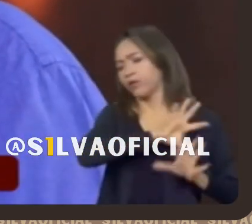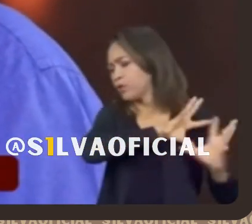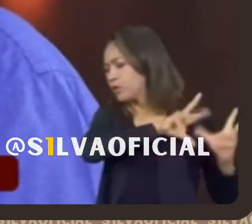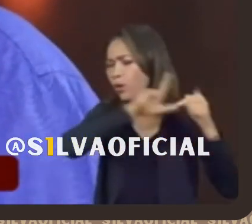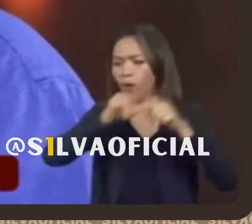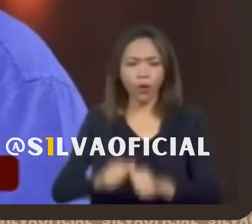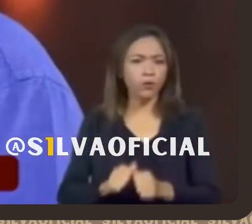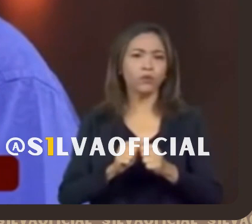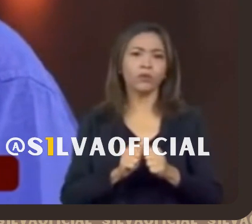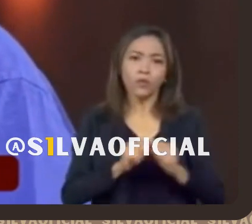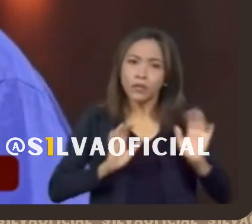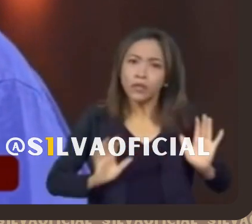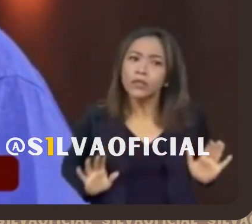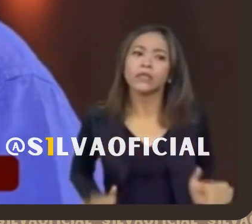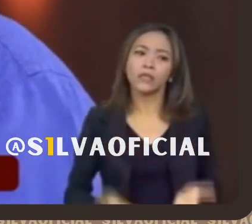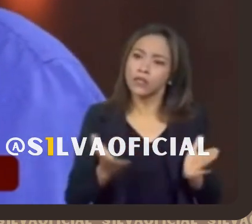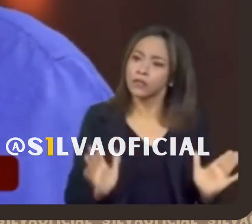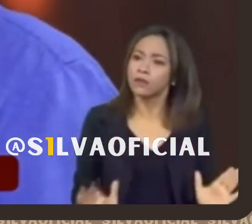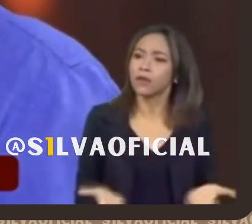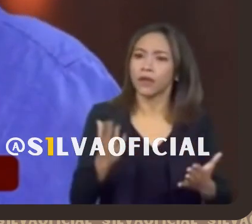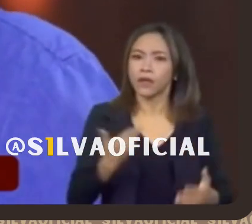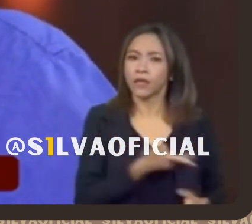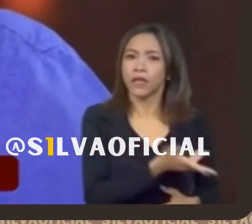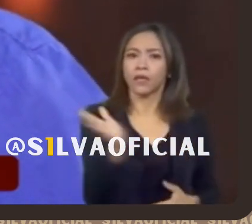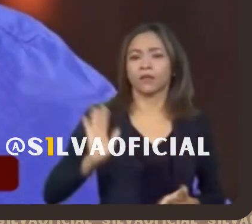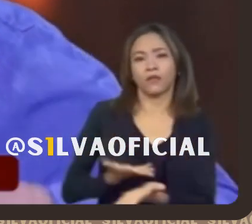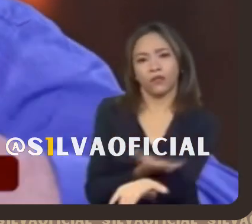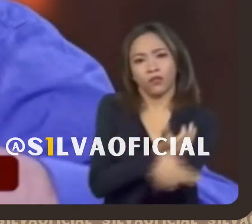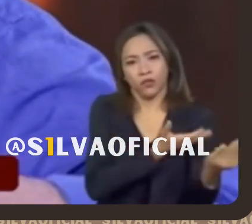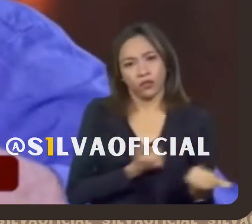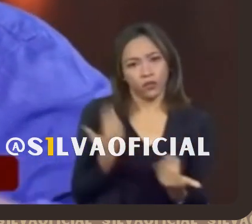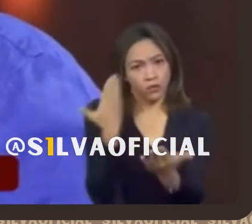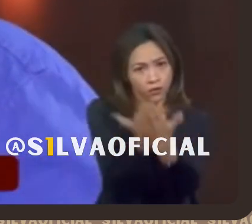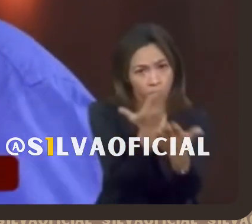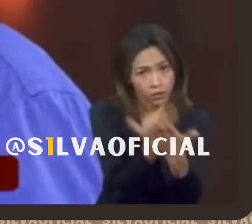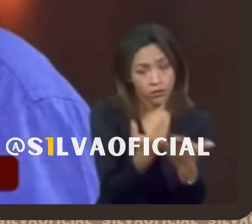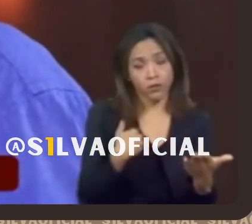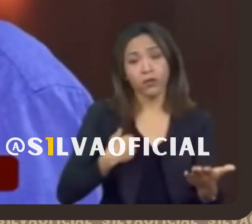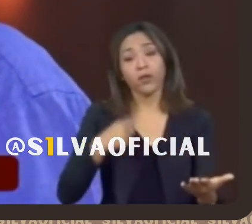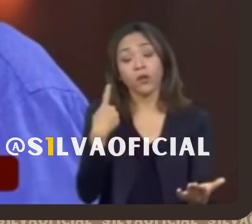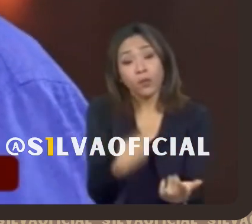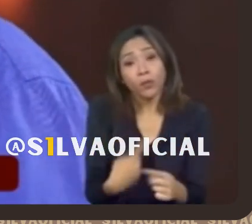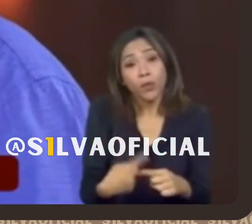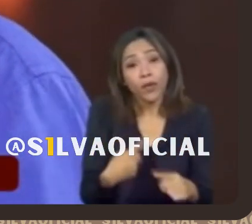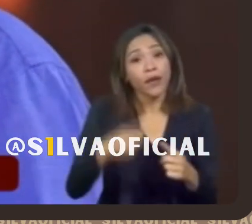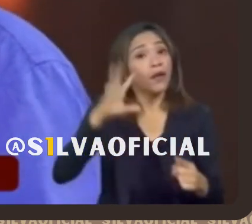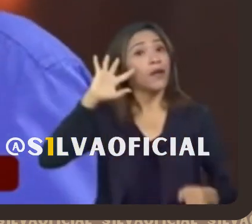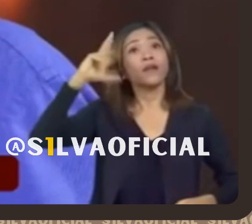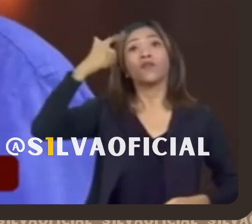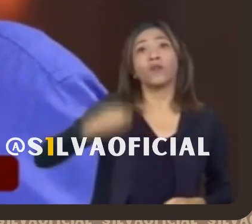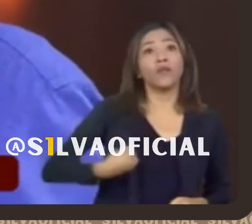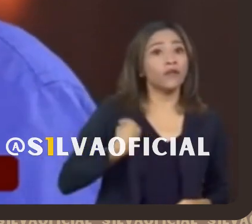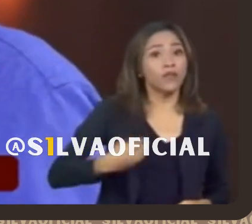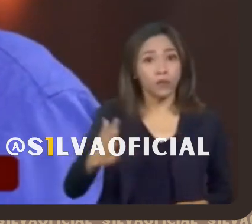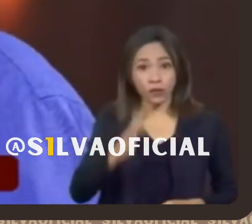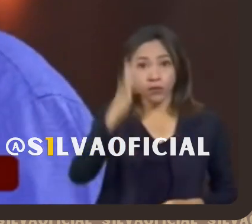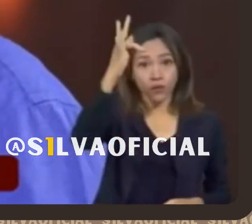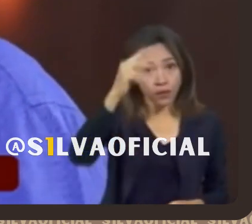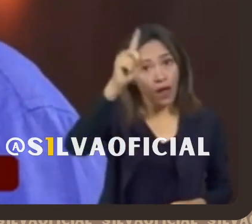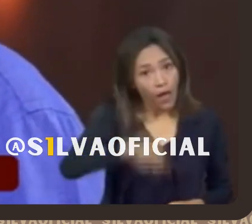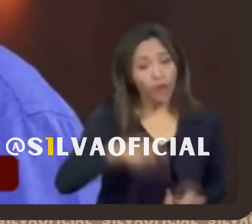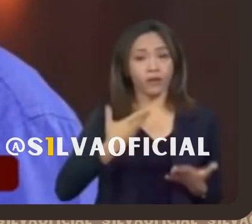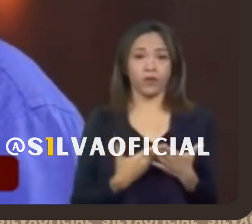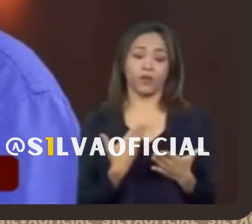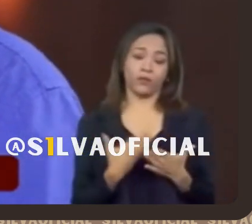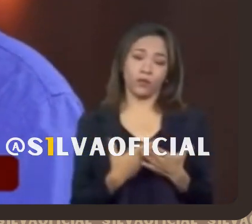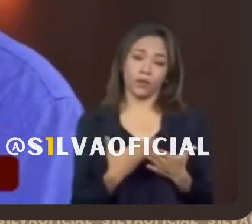incentivar para que esse jovem estudo na perspectiva de que a solução da vida dele está no fato dele estudar ter uma profissão e cuidar